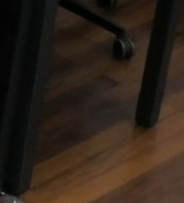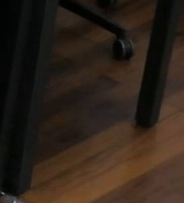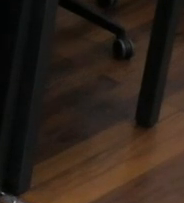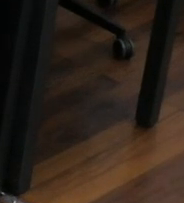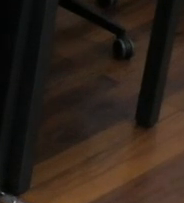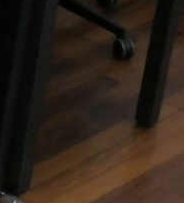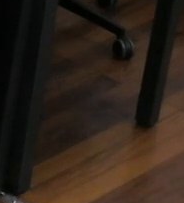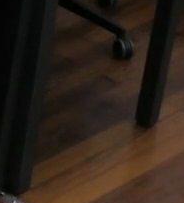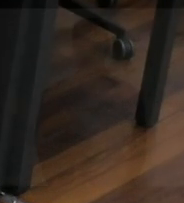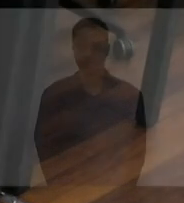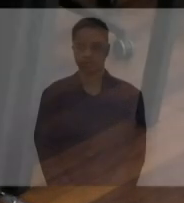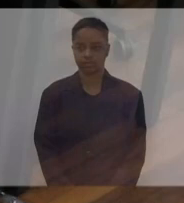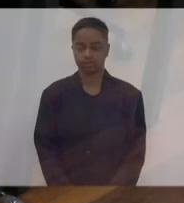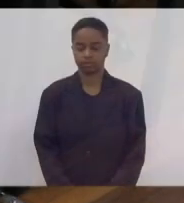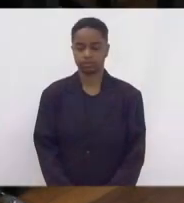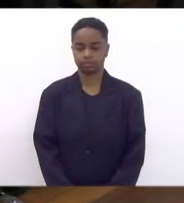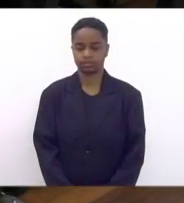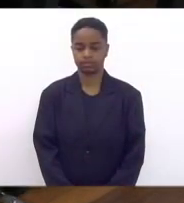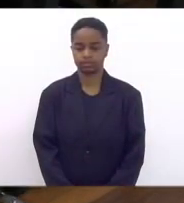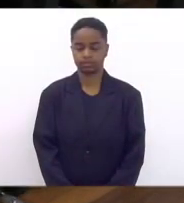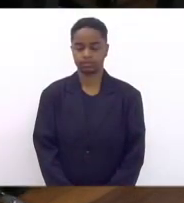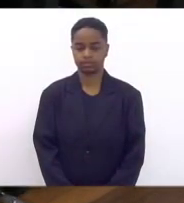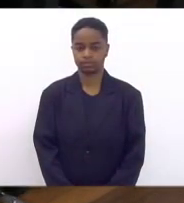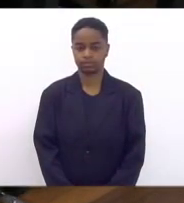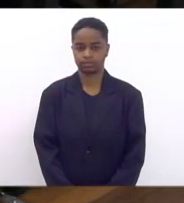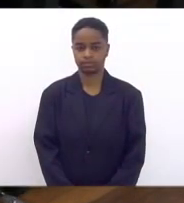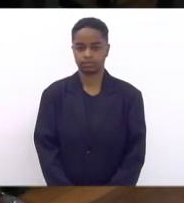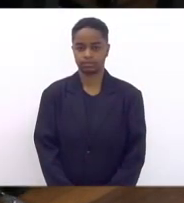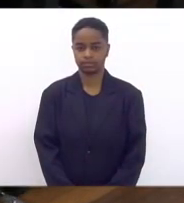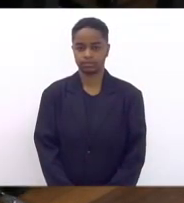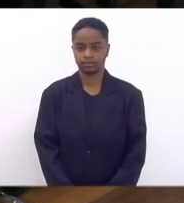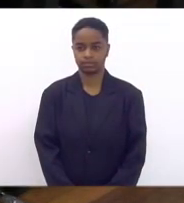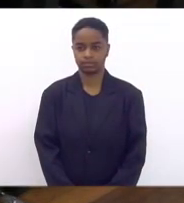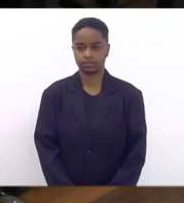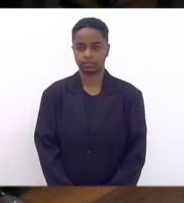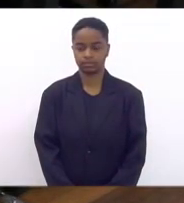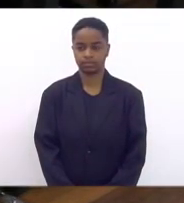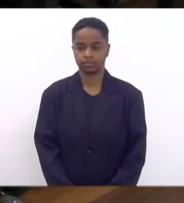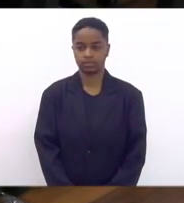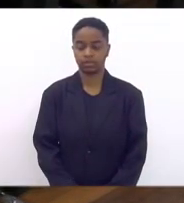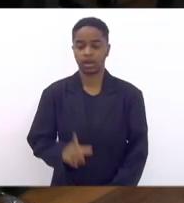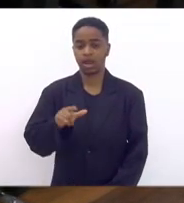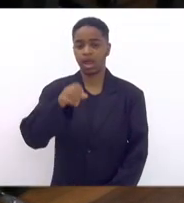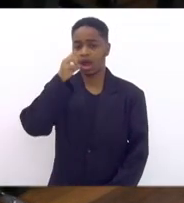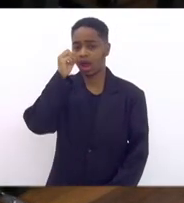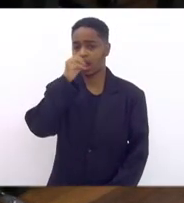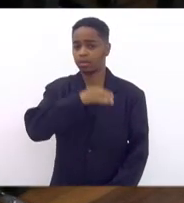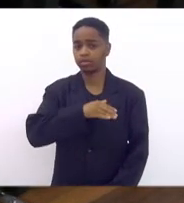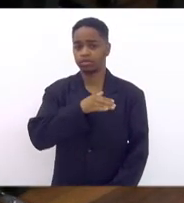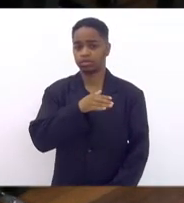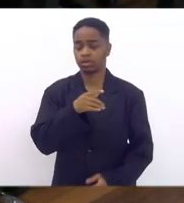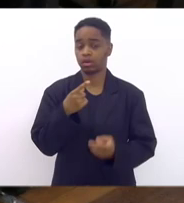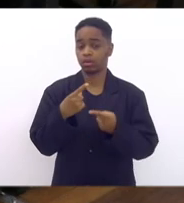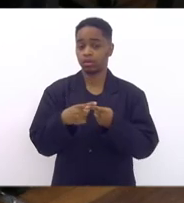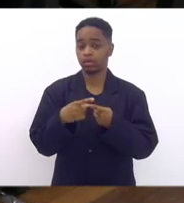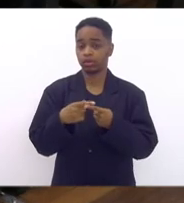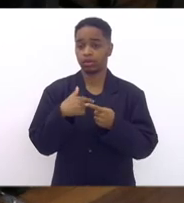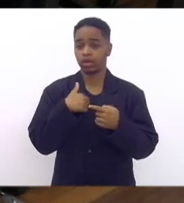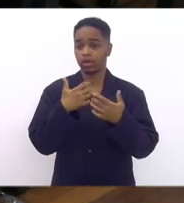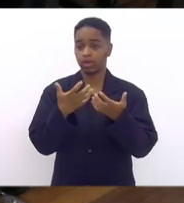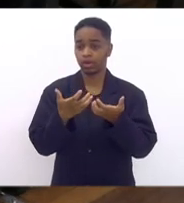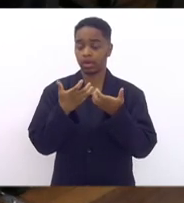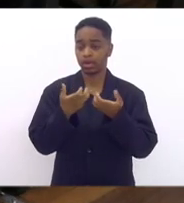de da sinterização lá de micropartícula de ferro que é magnética negócio completamente absurdo Deputado eu quero fazer aqui um